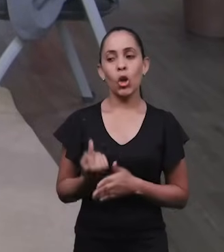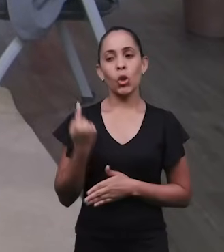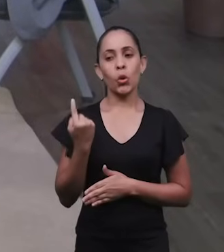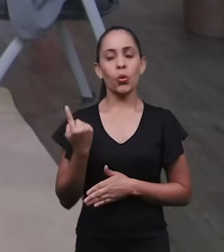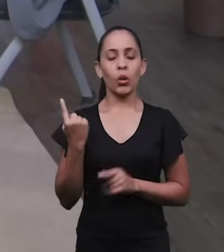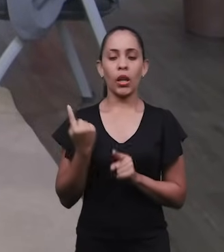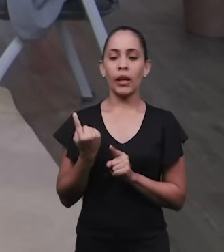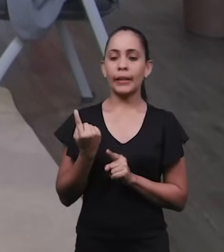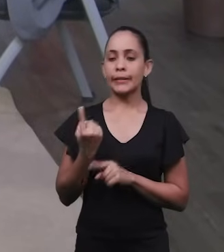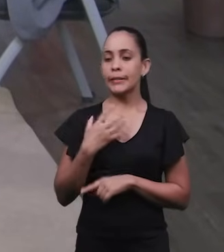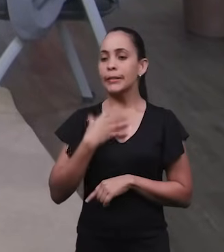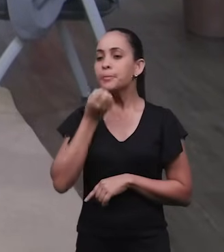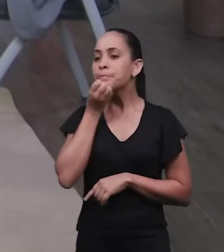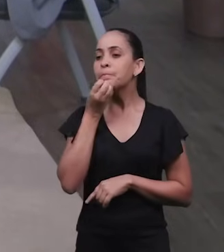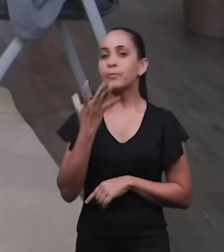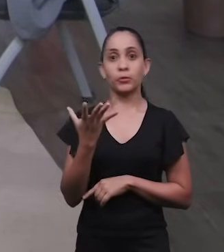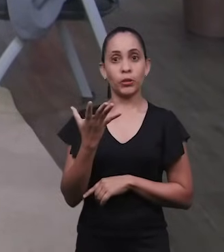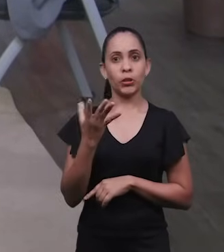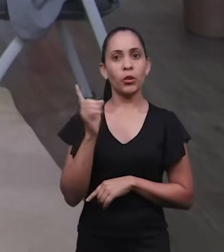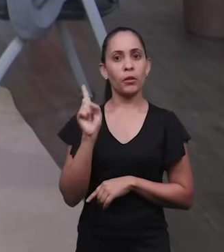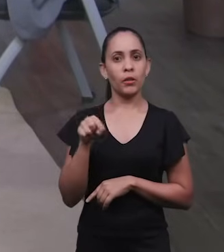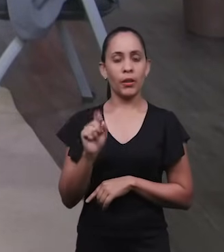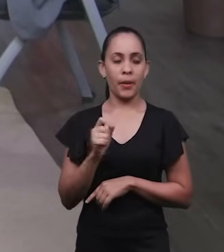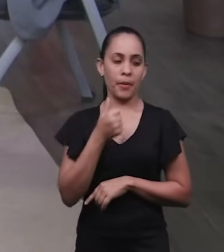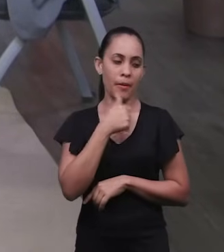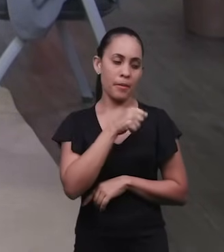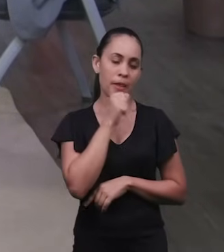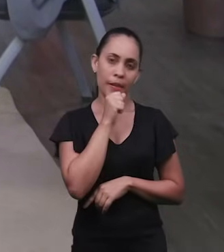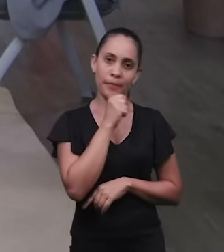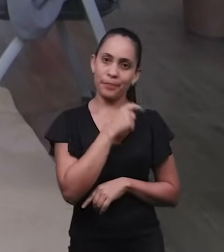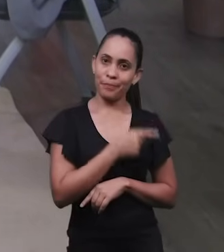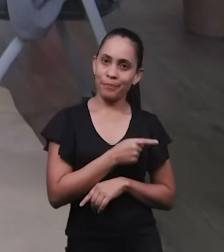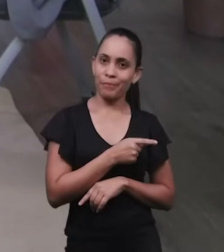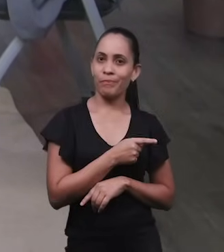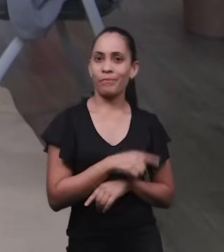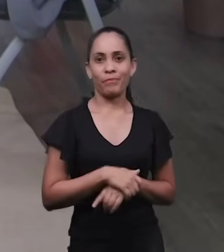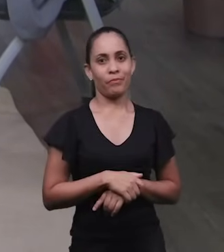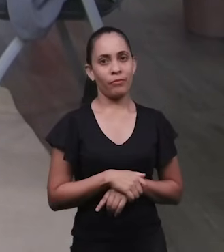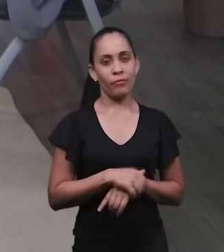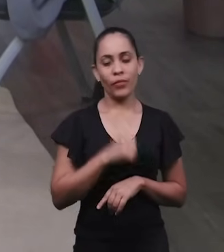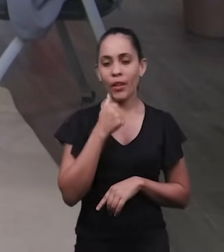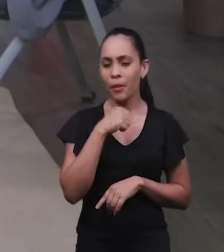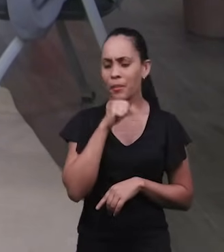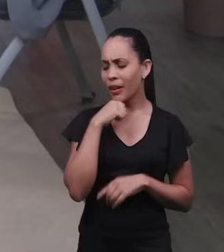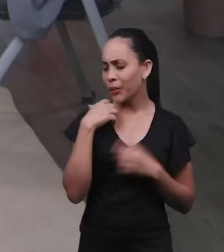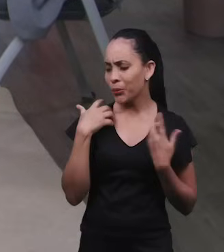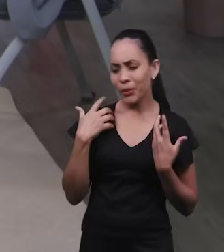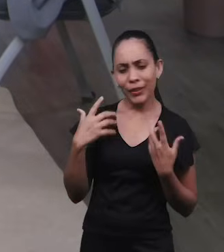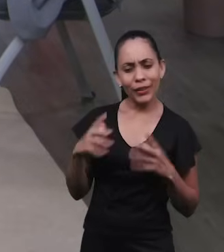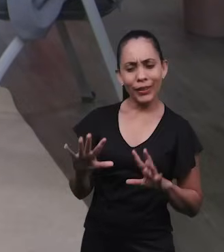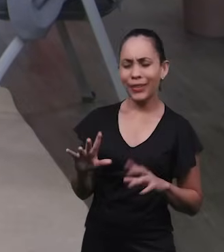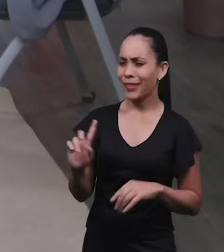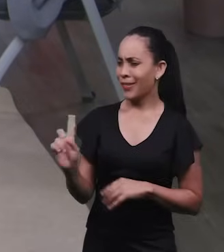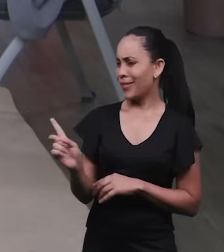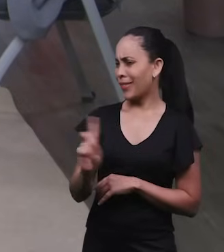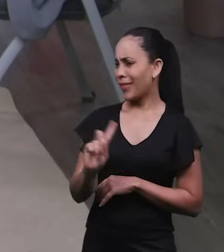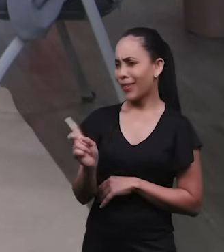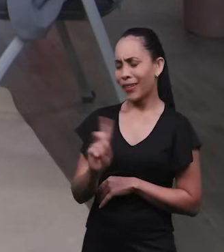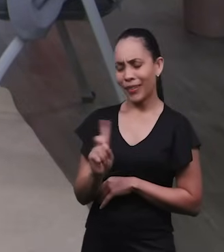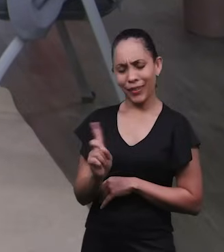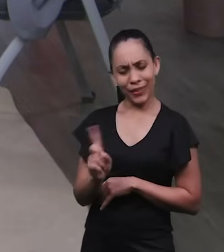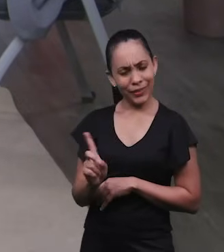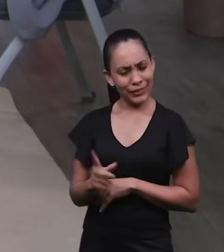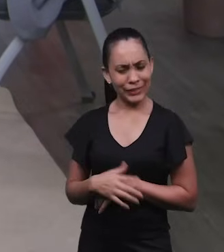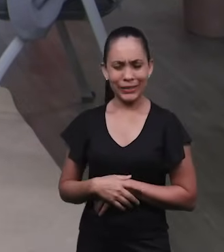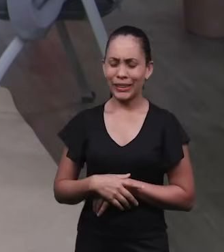dos obstáculos que ela expressou foi a mãe dela, que a mãe não queria, não,